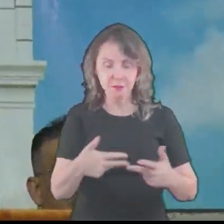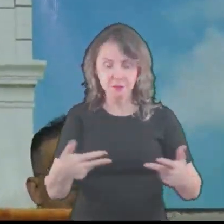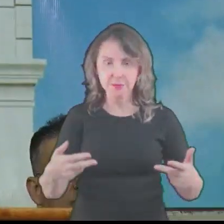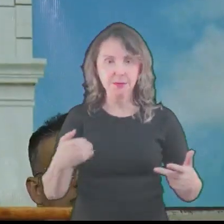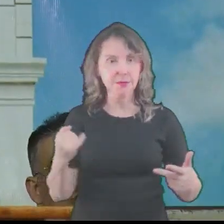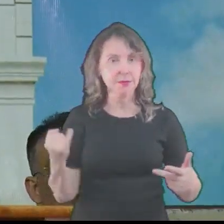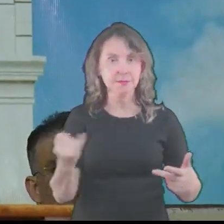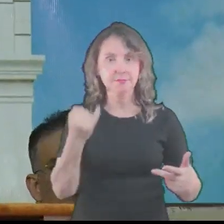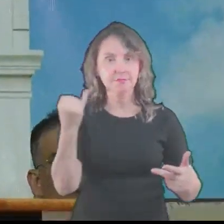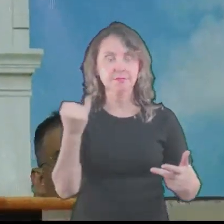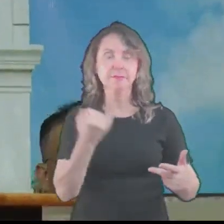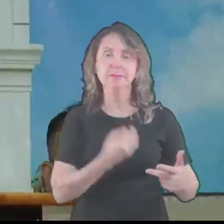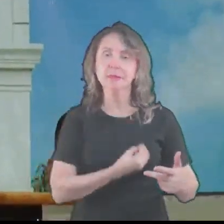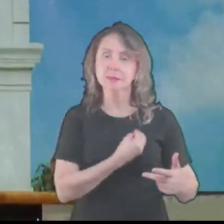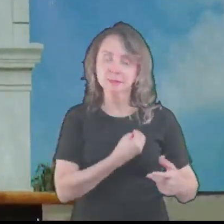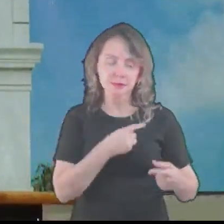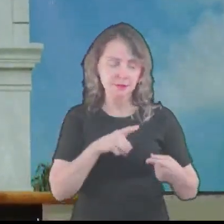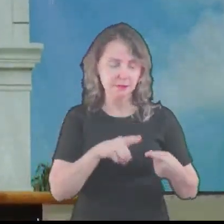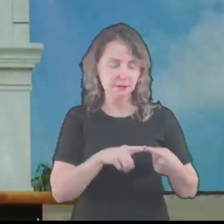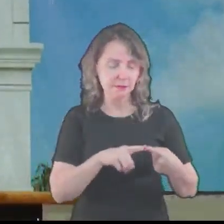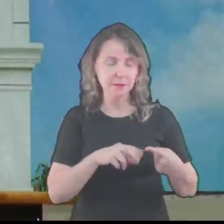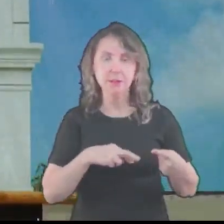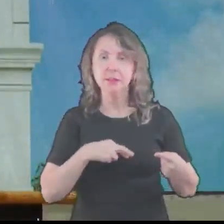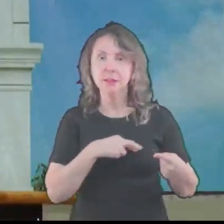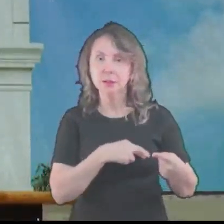de Ruth e Noemi.